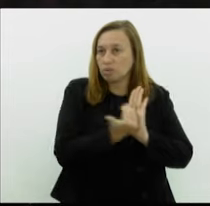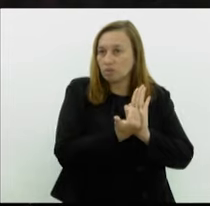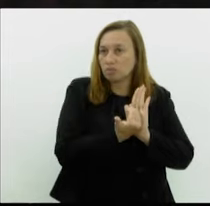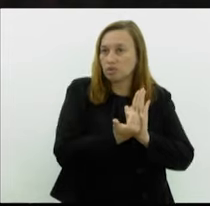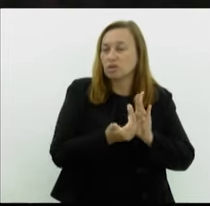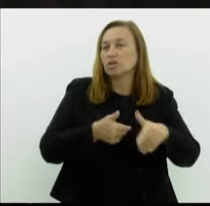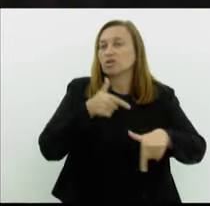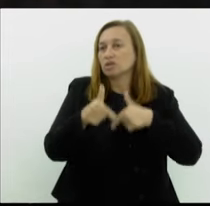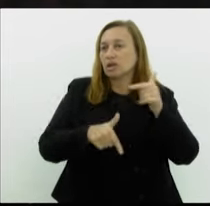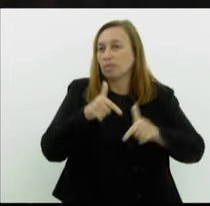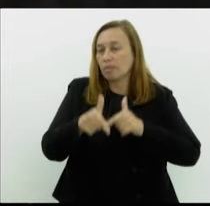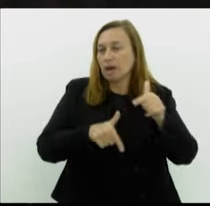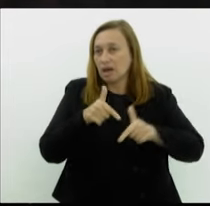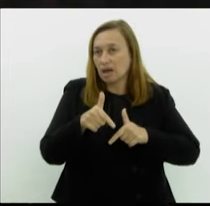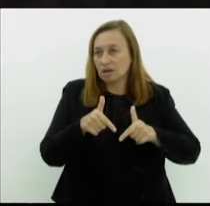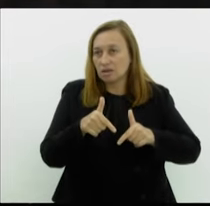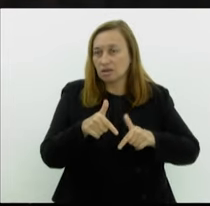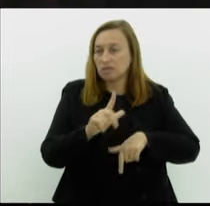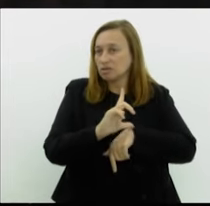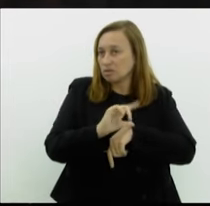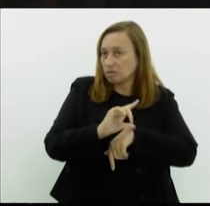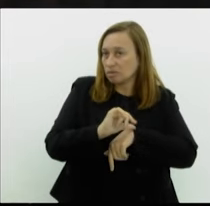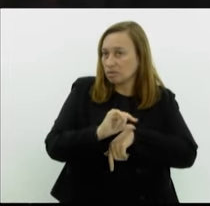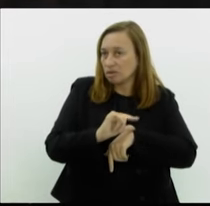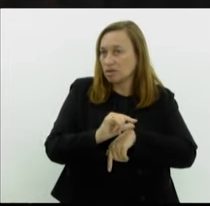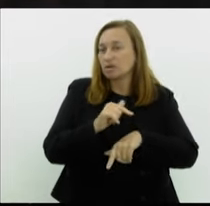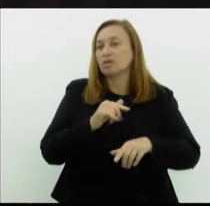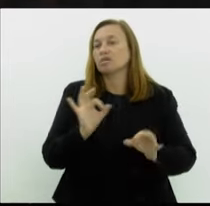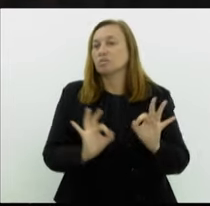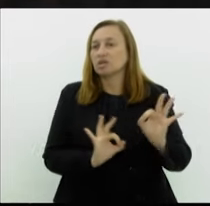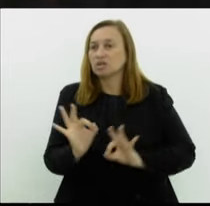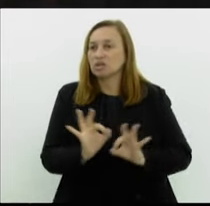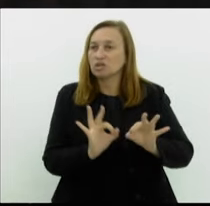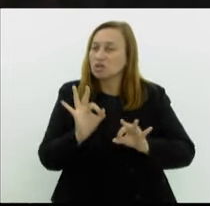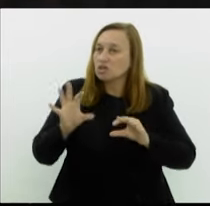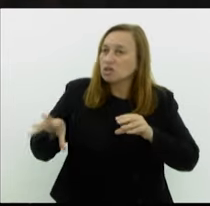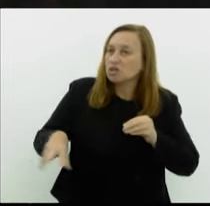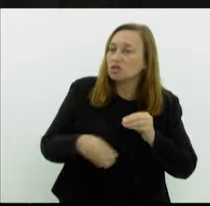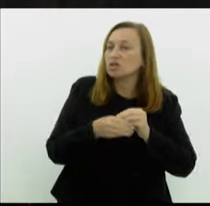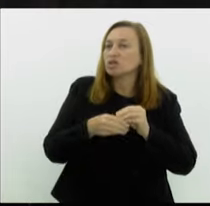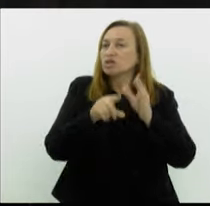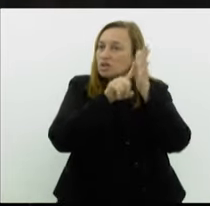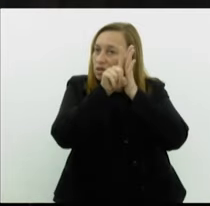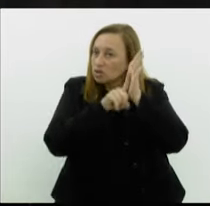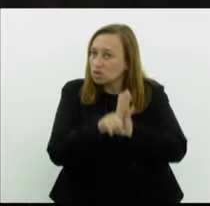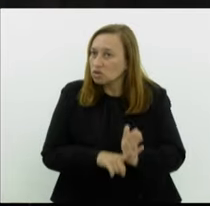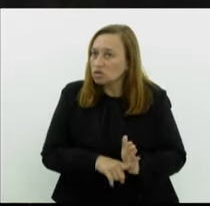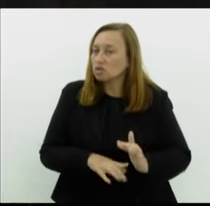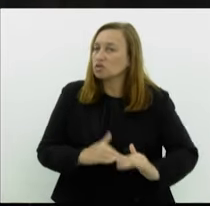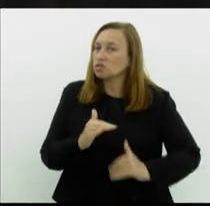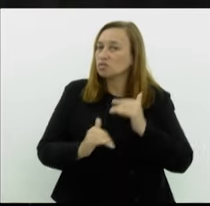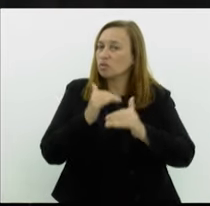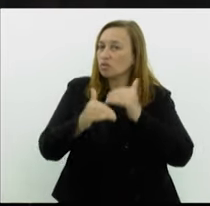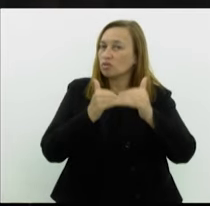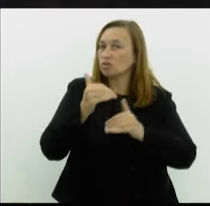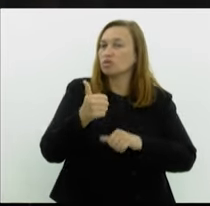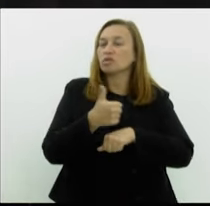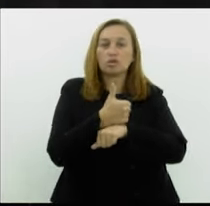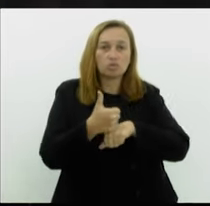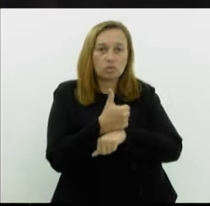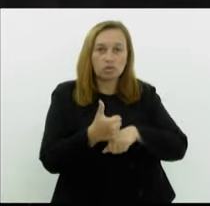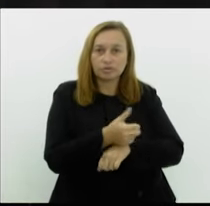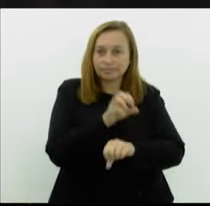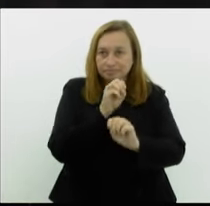de trabalho para planejamento efetivo, a maior integração das pesquisas desenvolvidas por essas e esses profissionais de